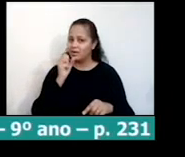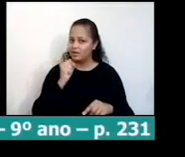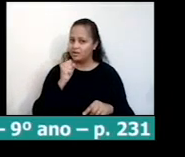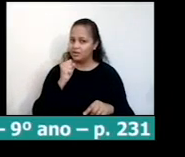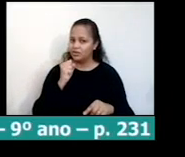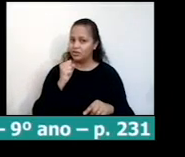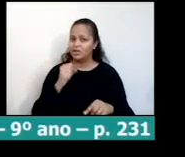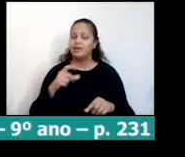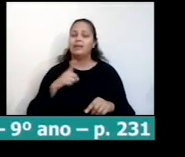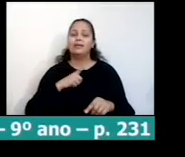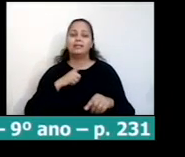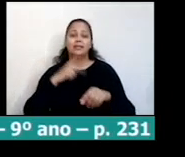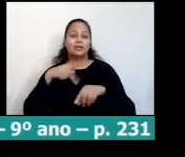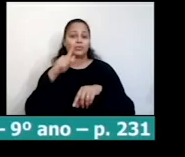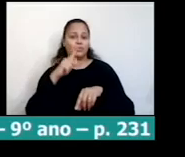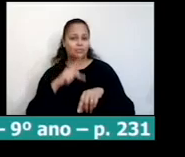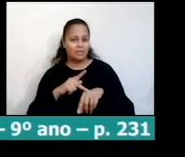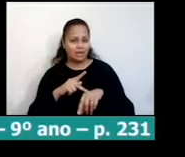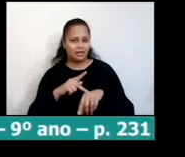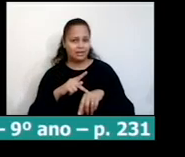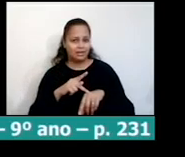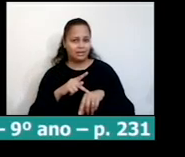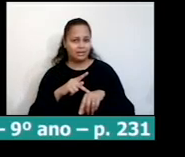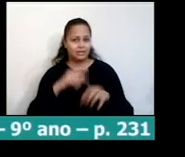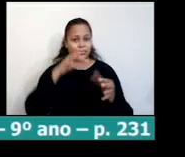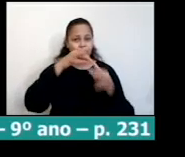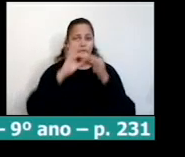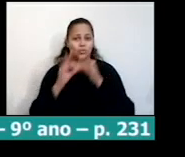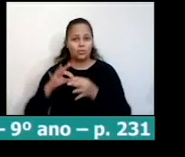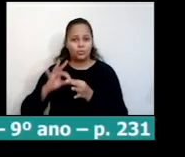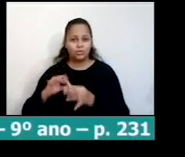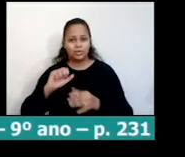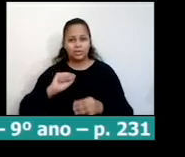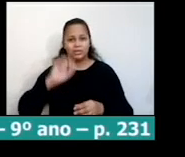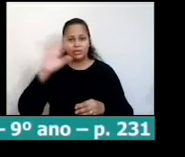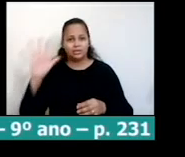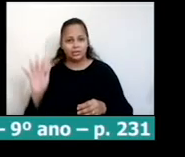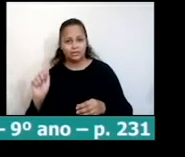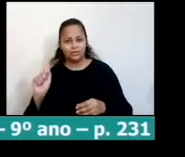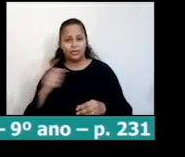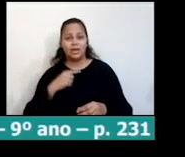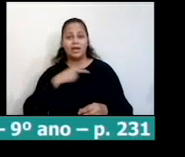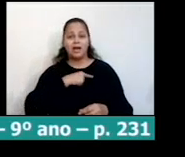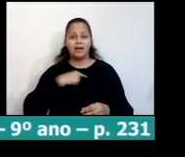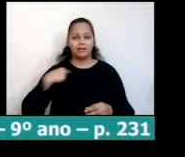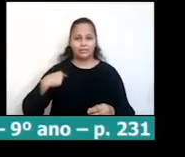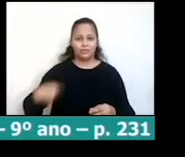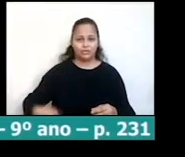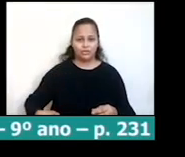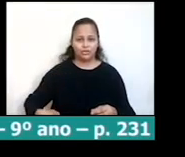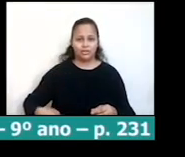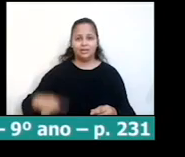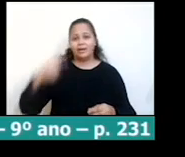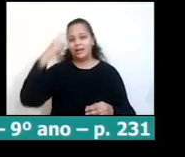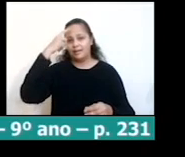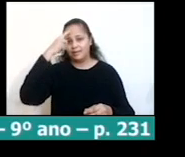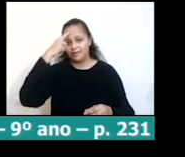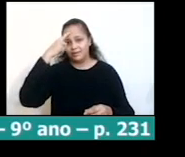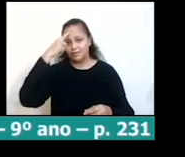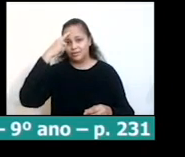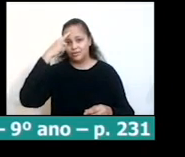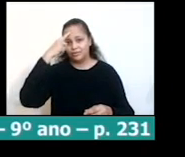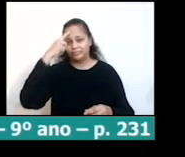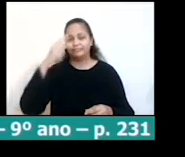2018. Os países aí do continente asiático. Quais são esses 6 países? A China, a Índia, Indonésia,